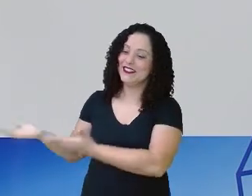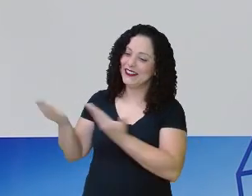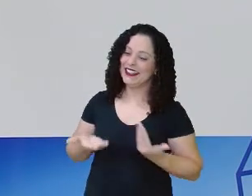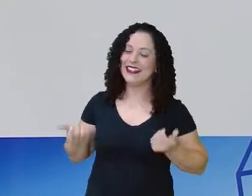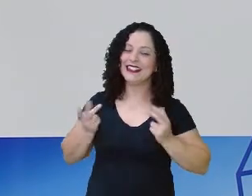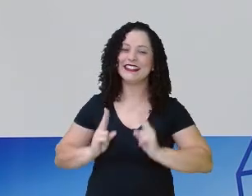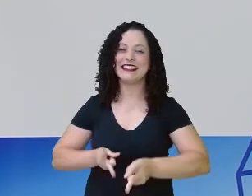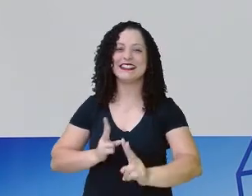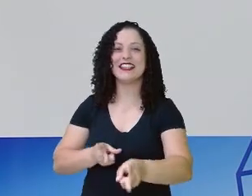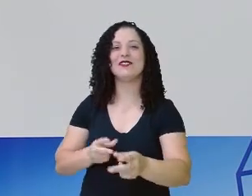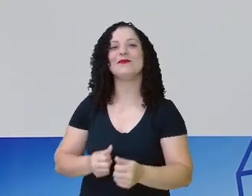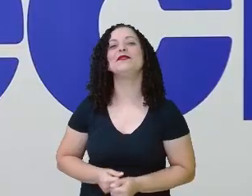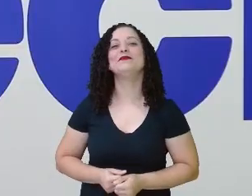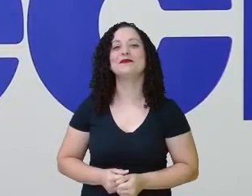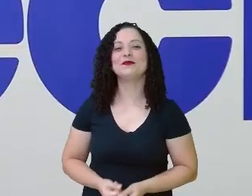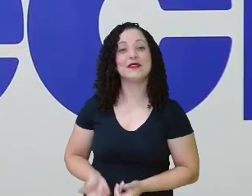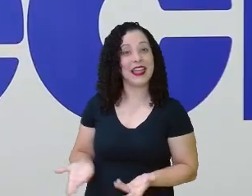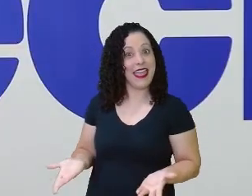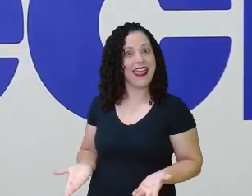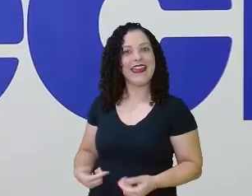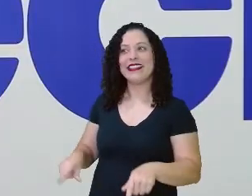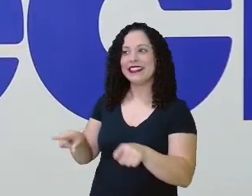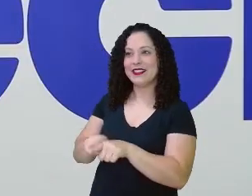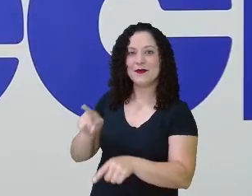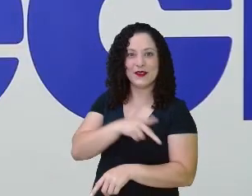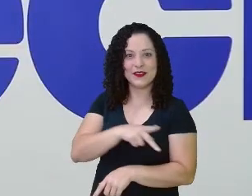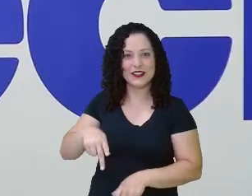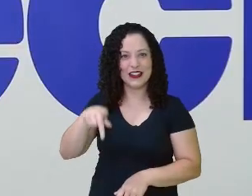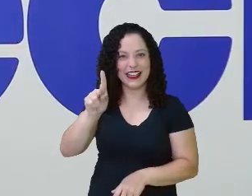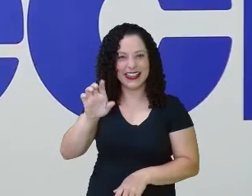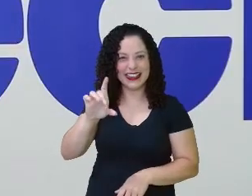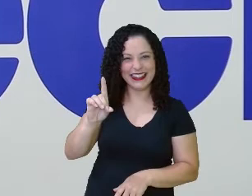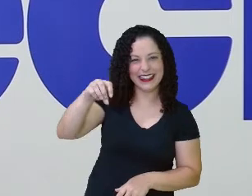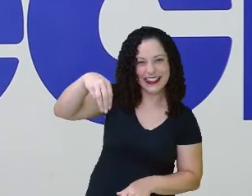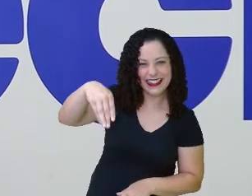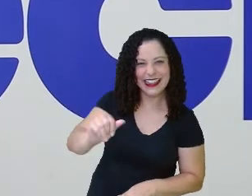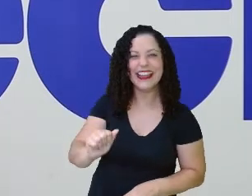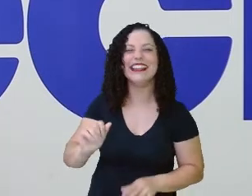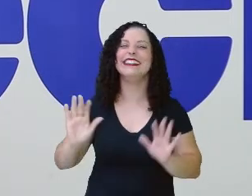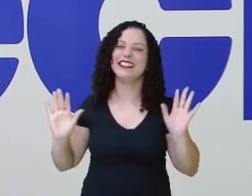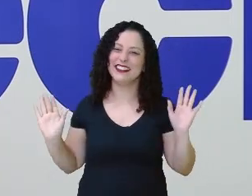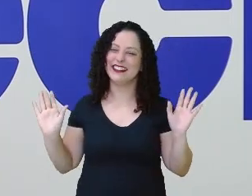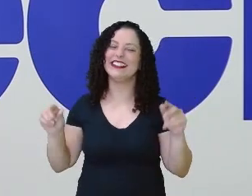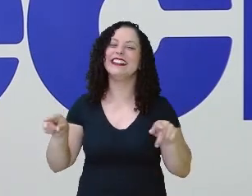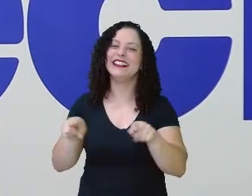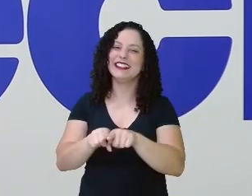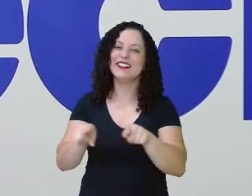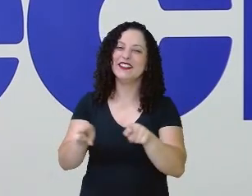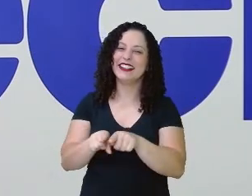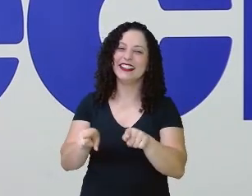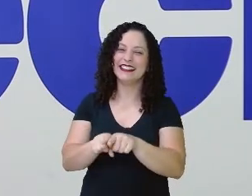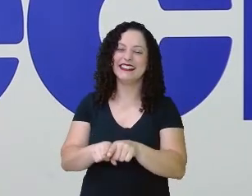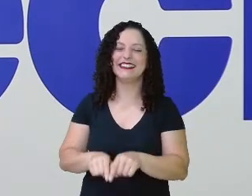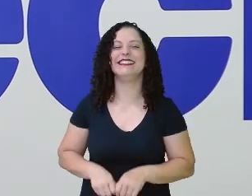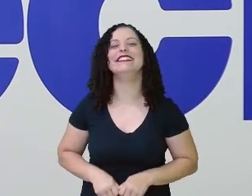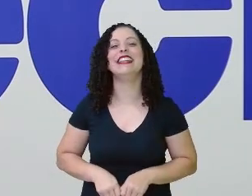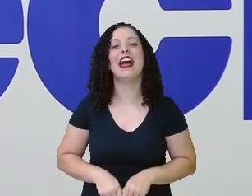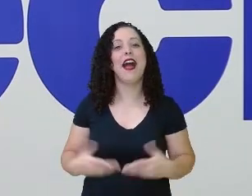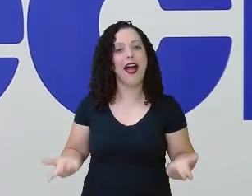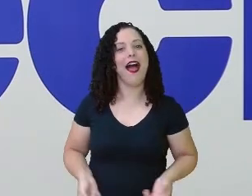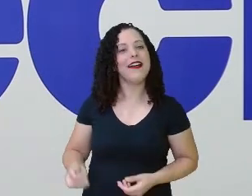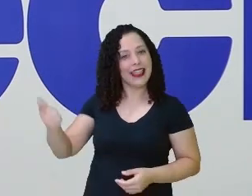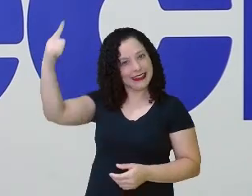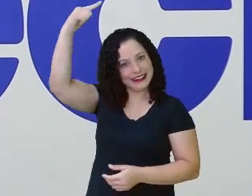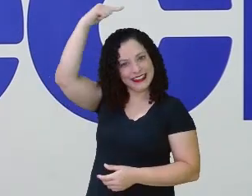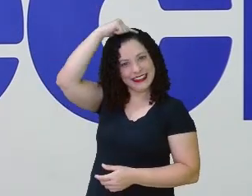sempre. Princesa Kedma, para não dar ciúme, né? Eu já estava esperando. Não, vai dar ciúme, não. Muito obrigada. Eu já estava esperando esse princesa também,